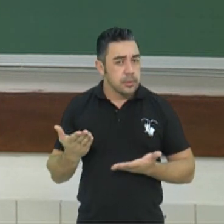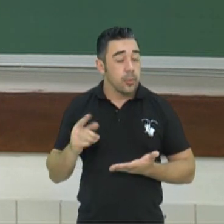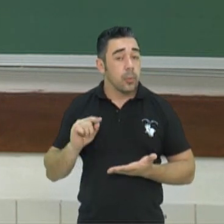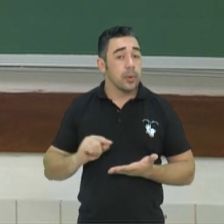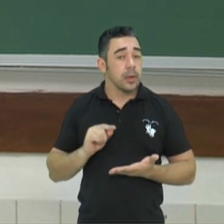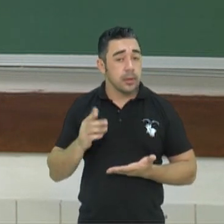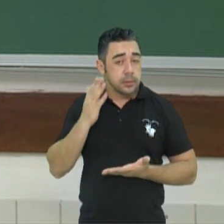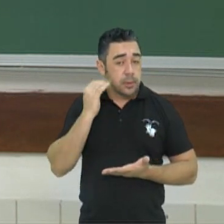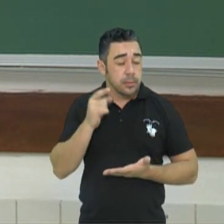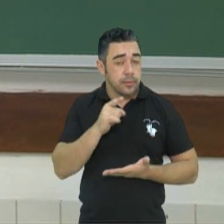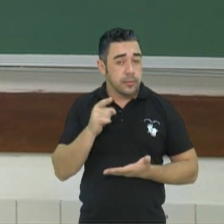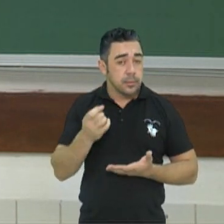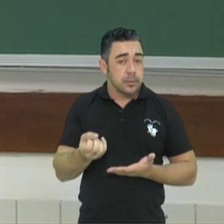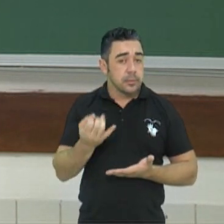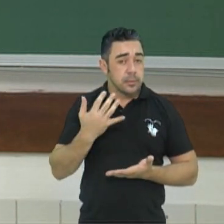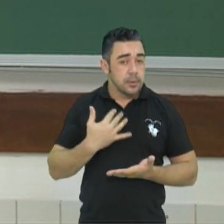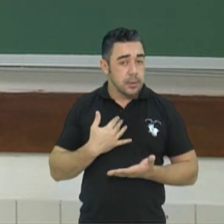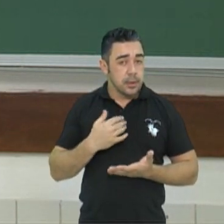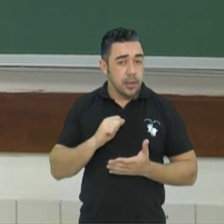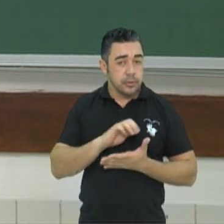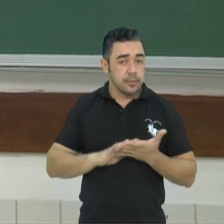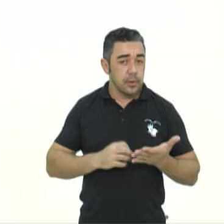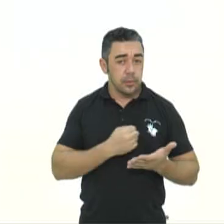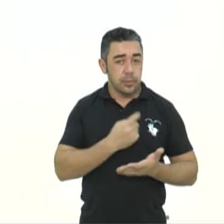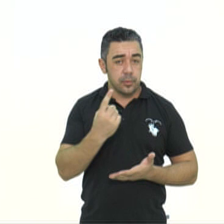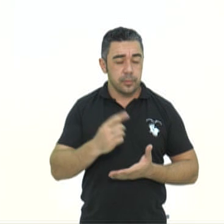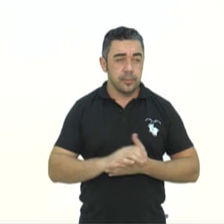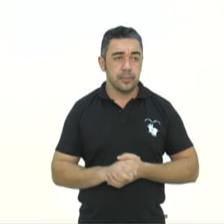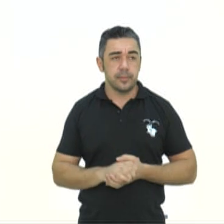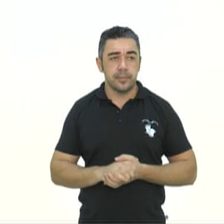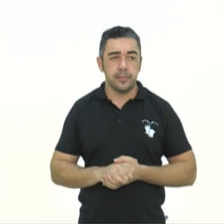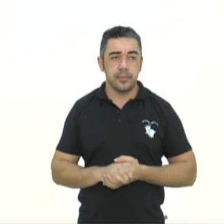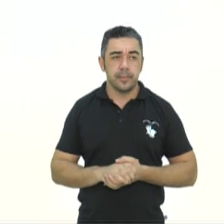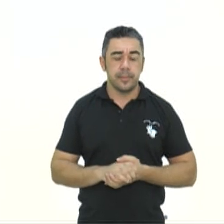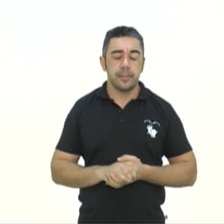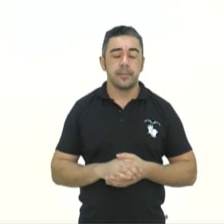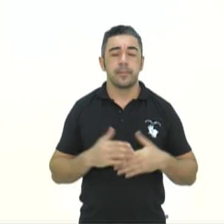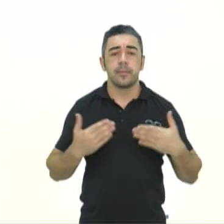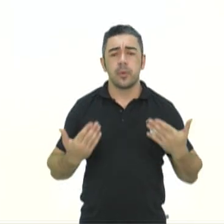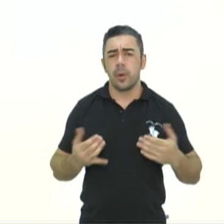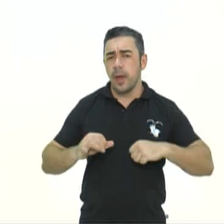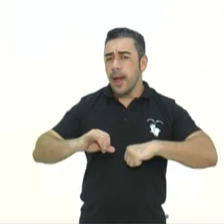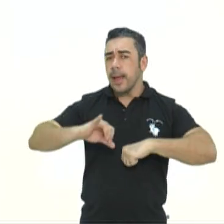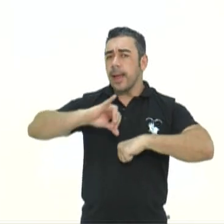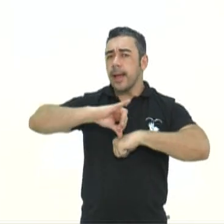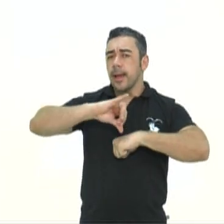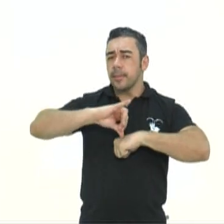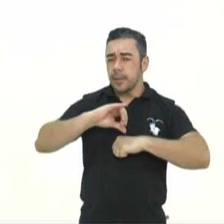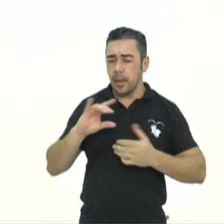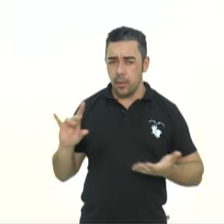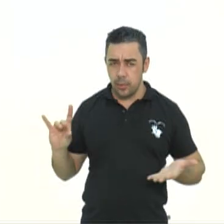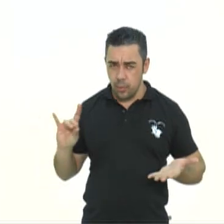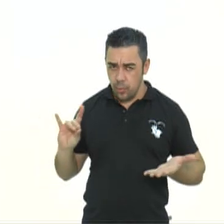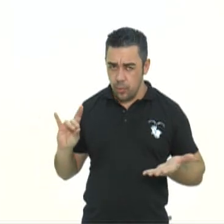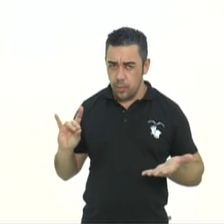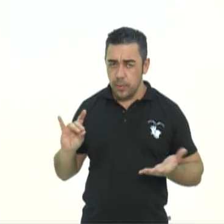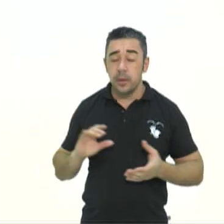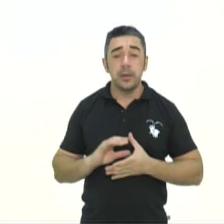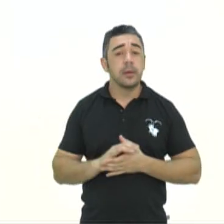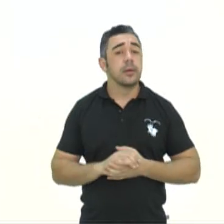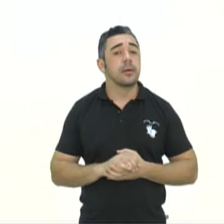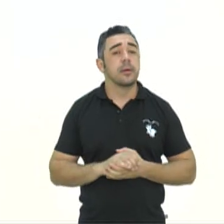é o que eu quero saber de vocês, na atividade 1. ¿Te acuerdas qual é a capital de